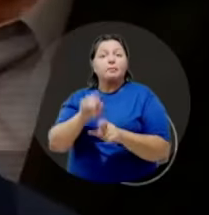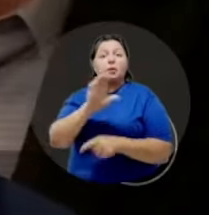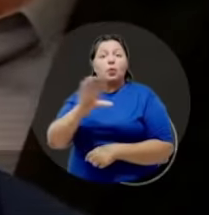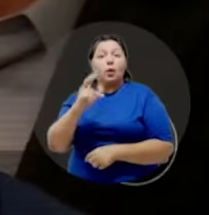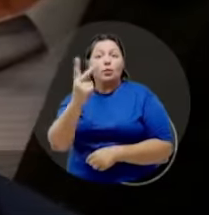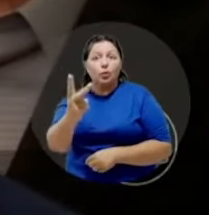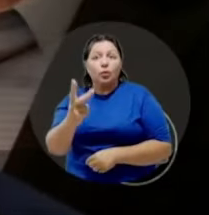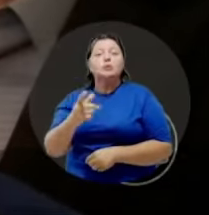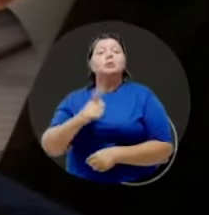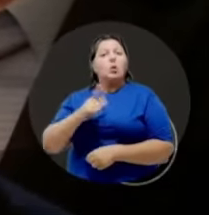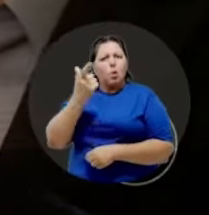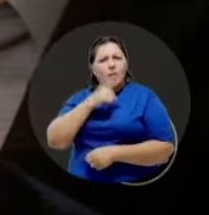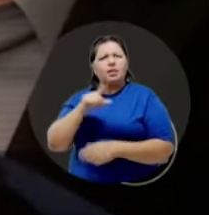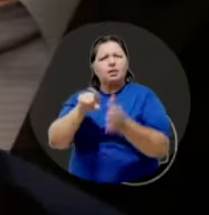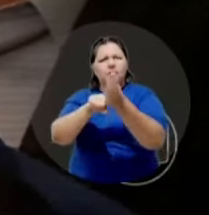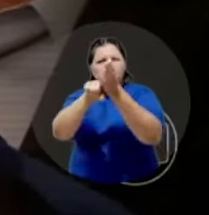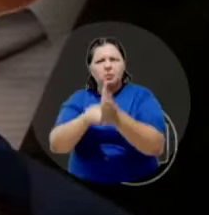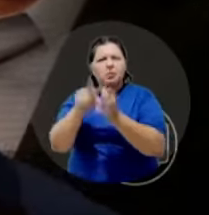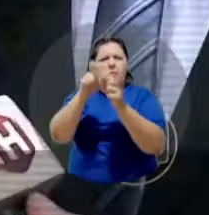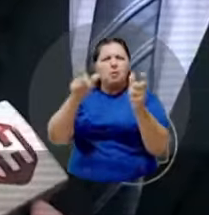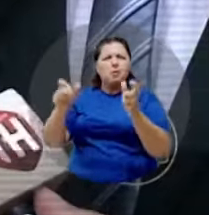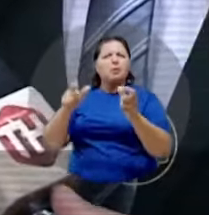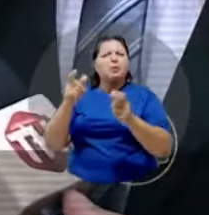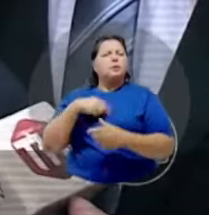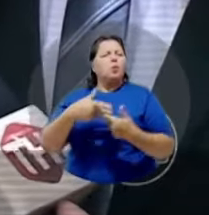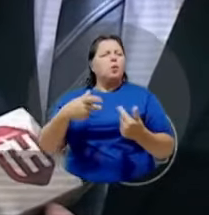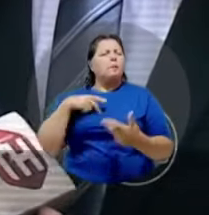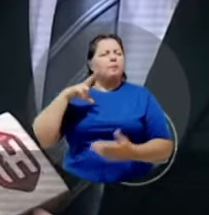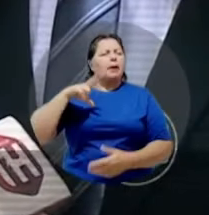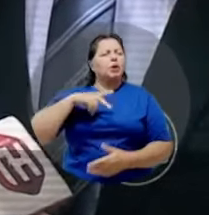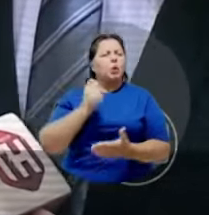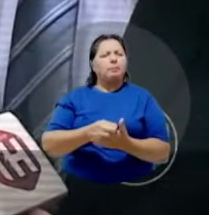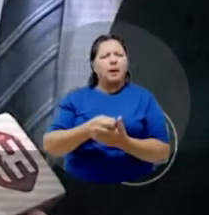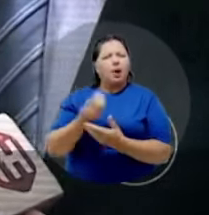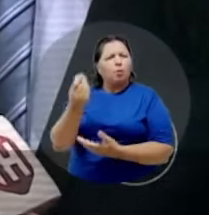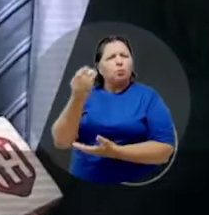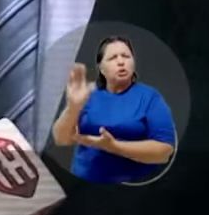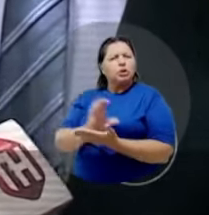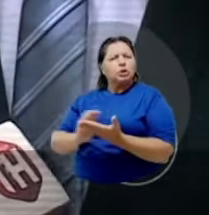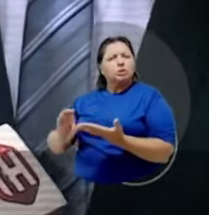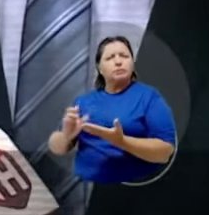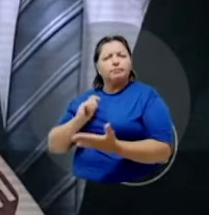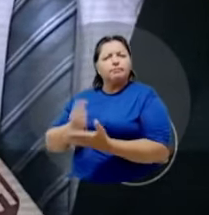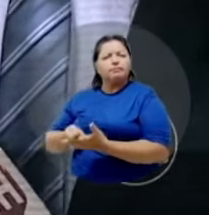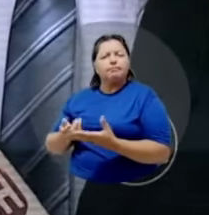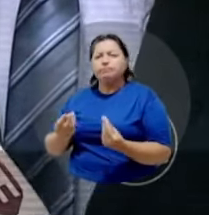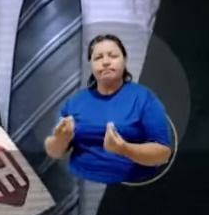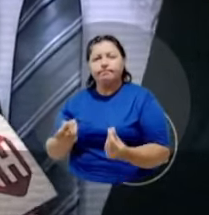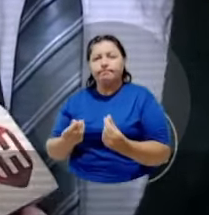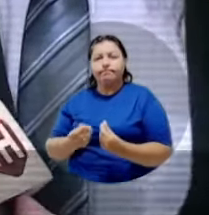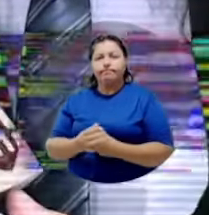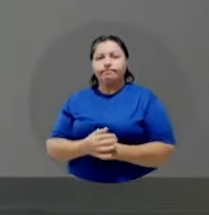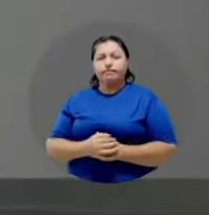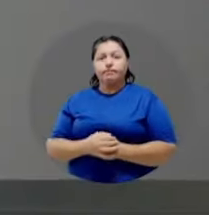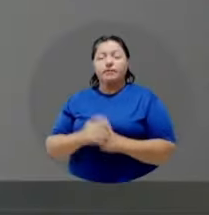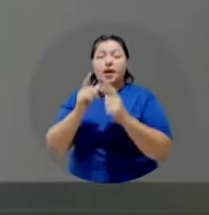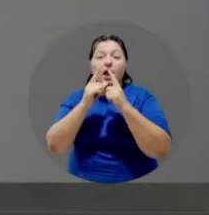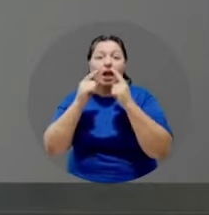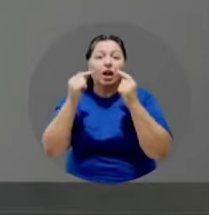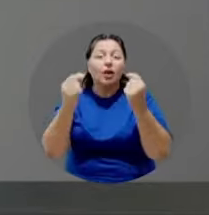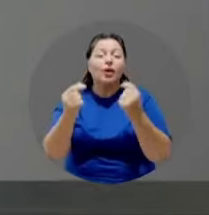Dantas, uma irmã e dois cunhados também são investigados por terem despesas pessoais pagas supostamente com dinheiro